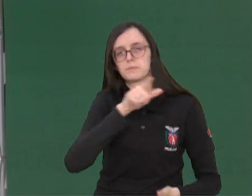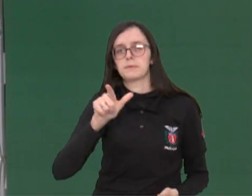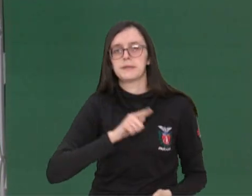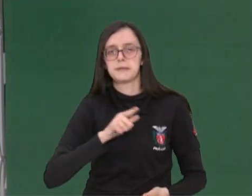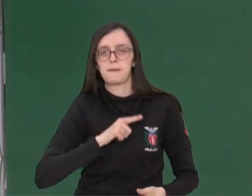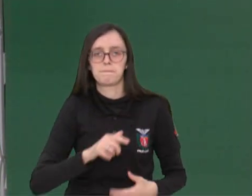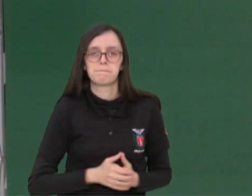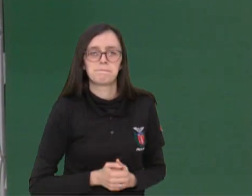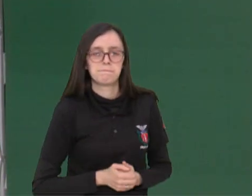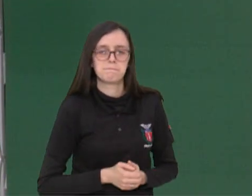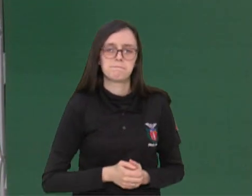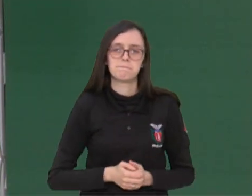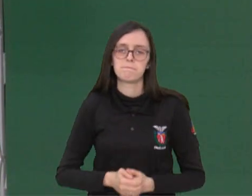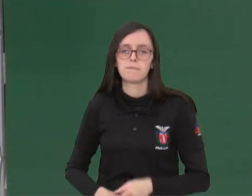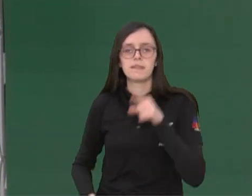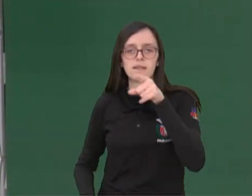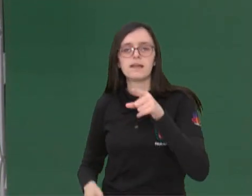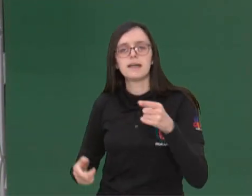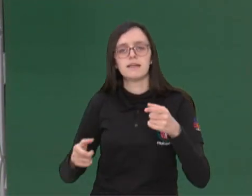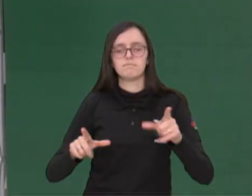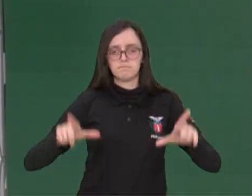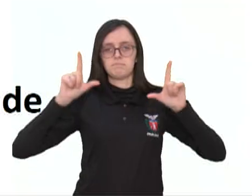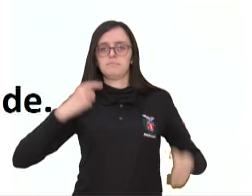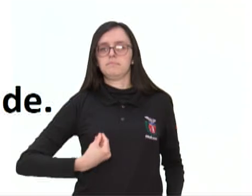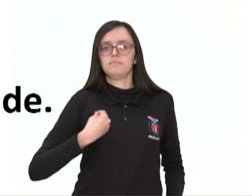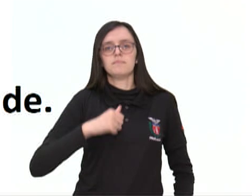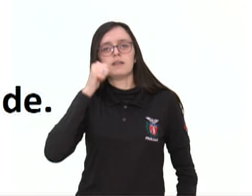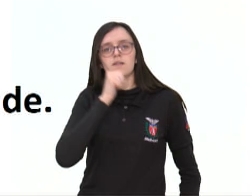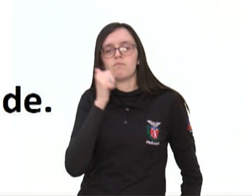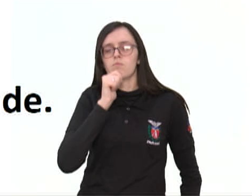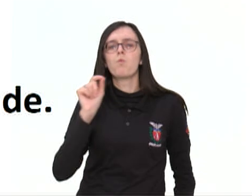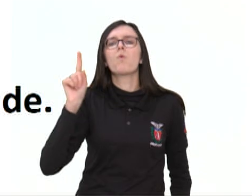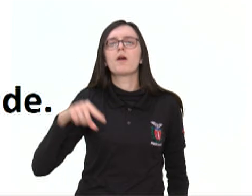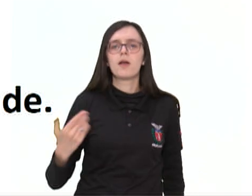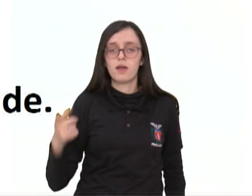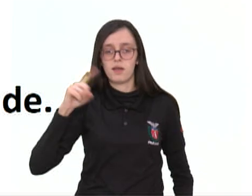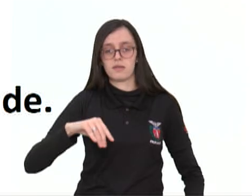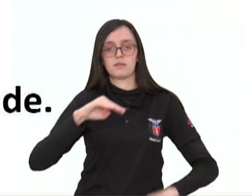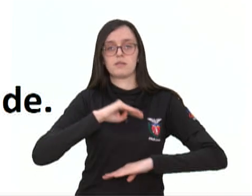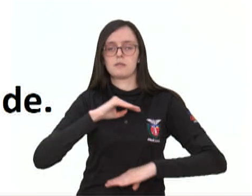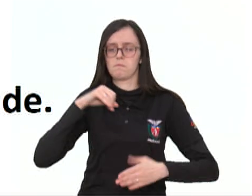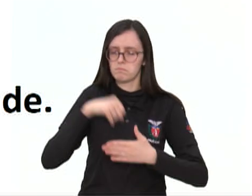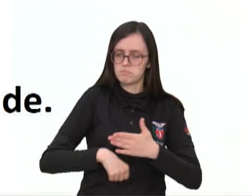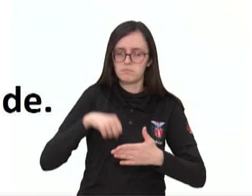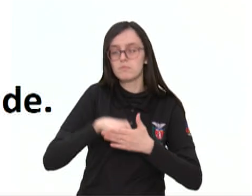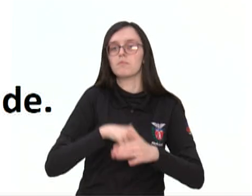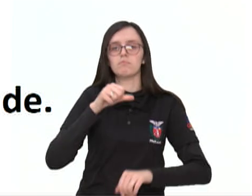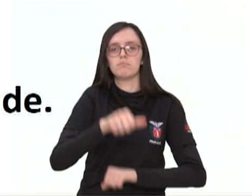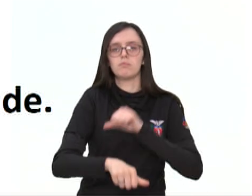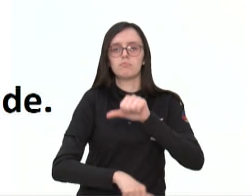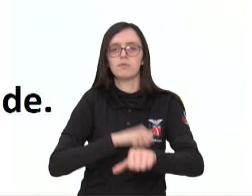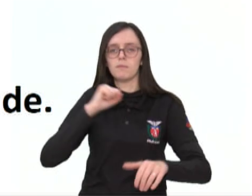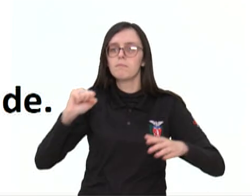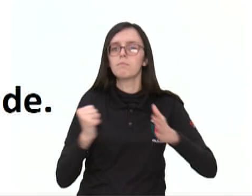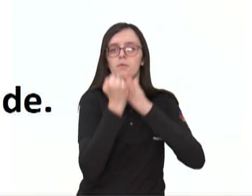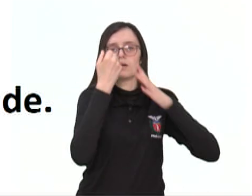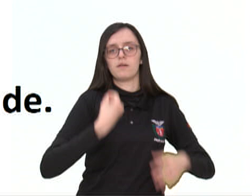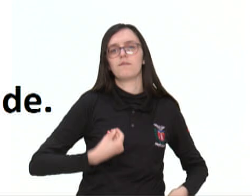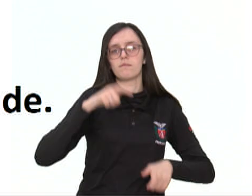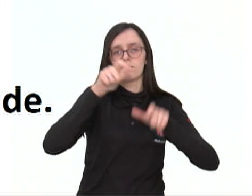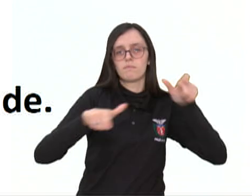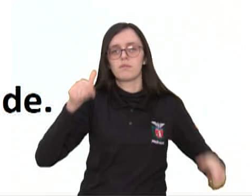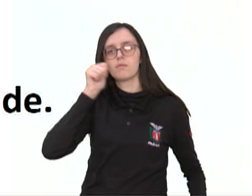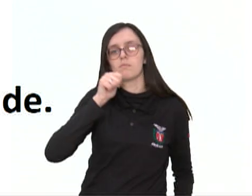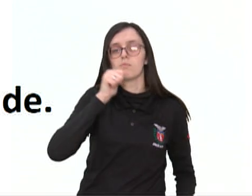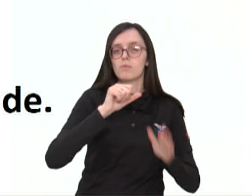aí. Esse protagonismo feminino vem de situações de luta e mudança que marcaram a vida das